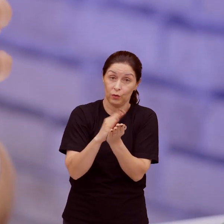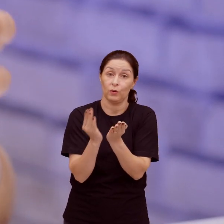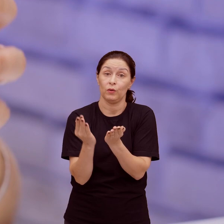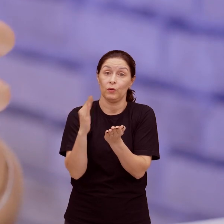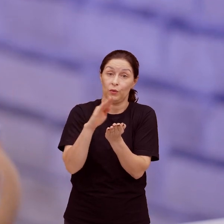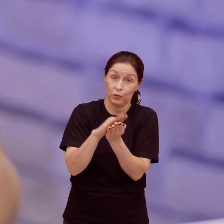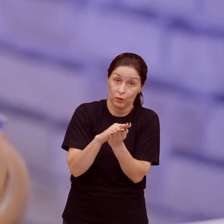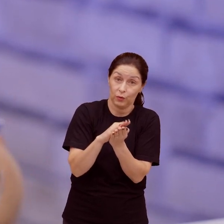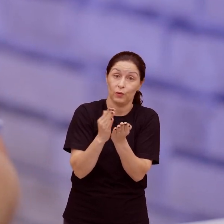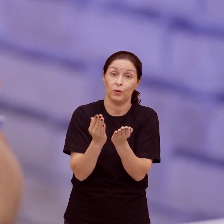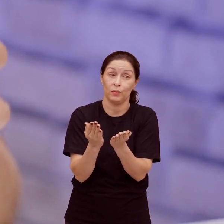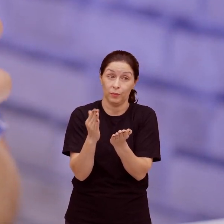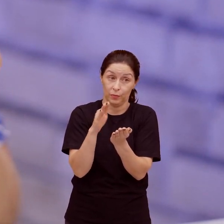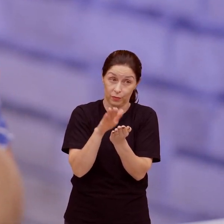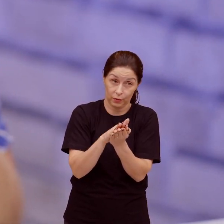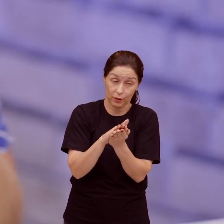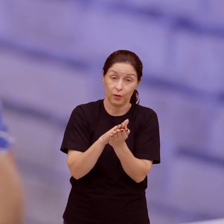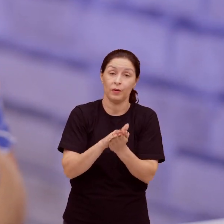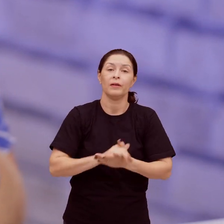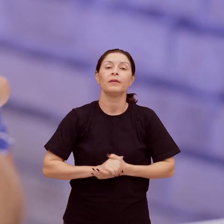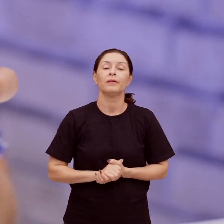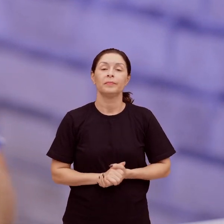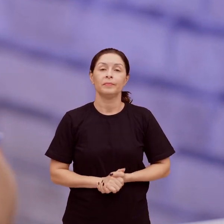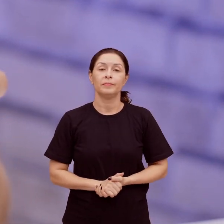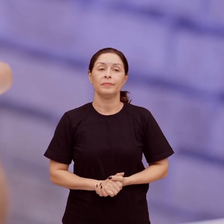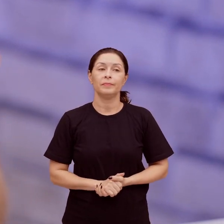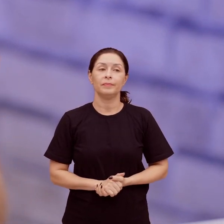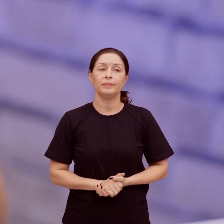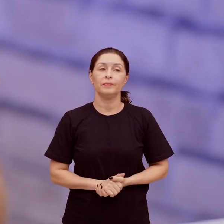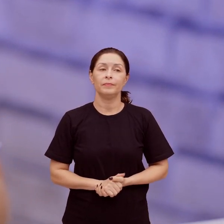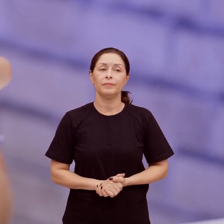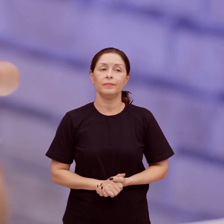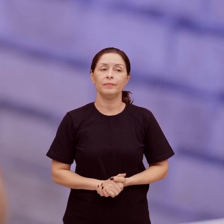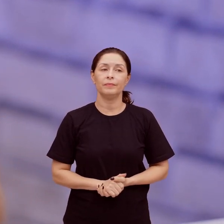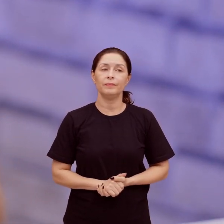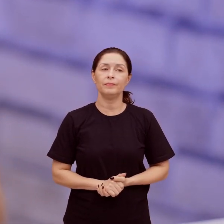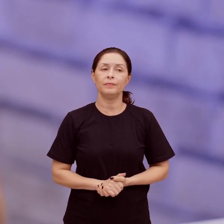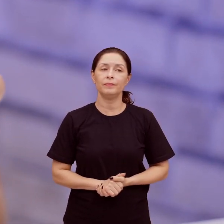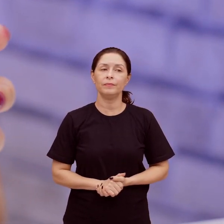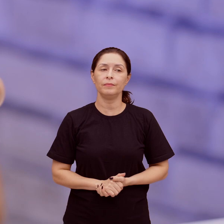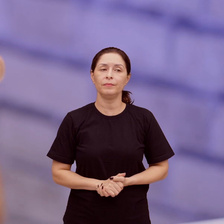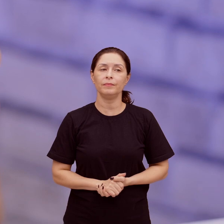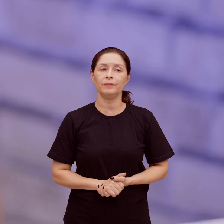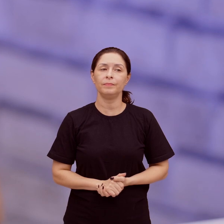Primeiro, só para fixar. Tudo para dentro.